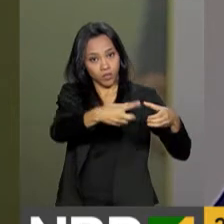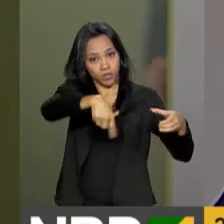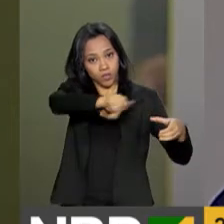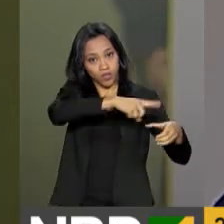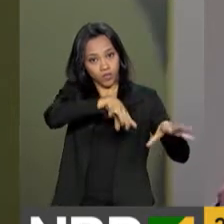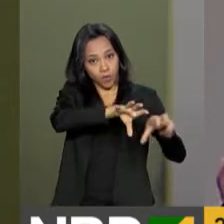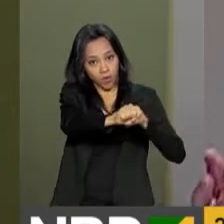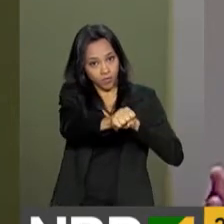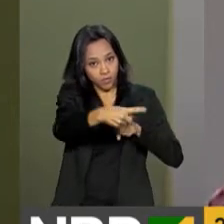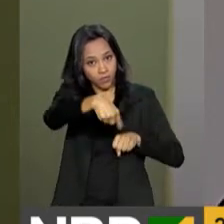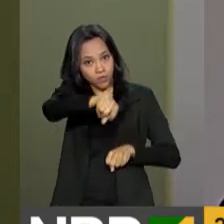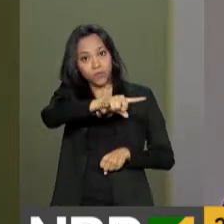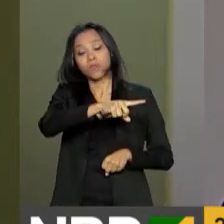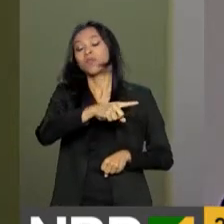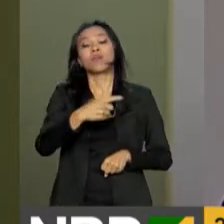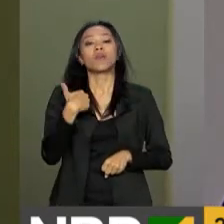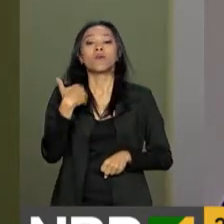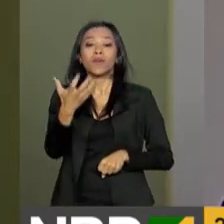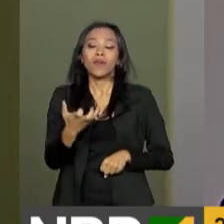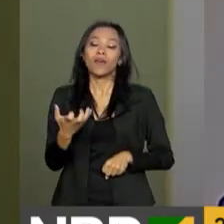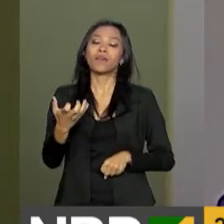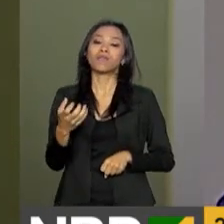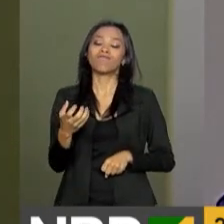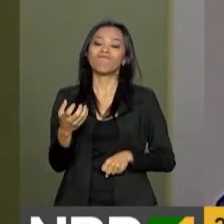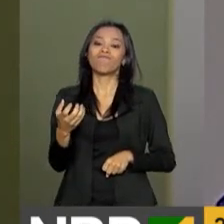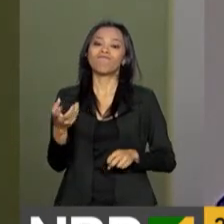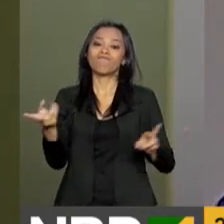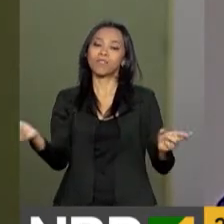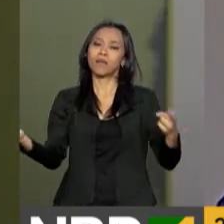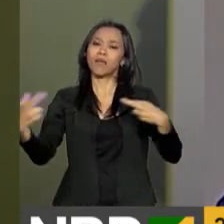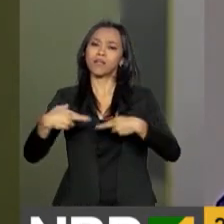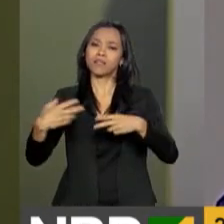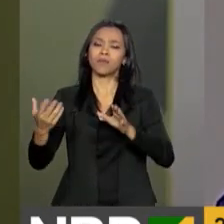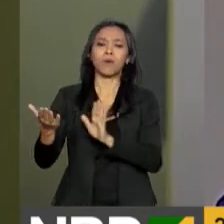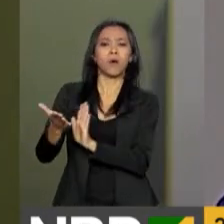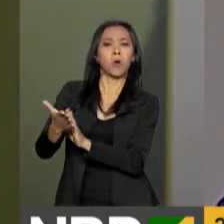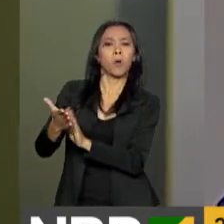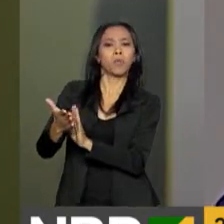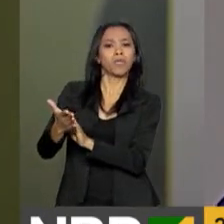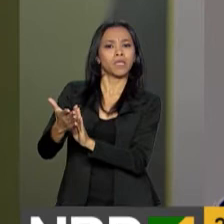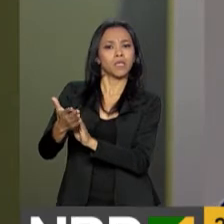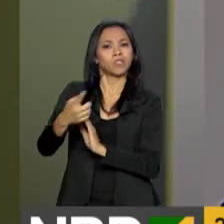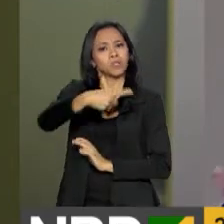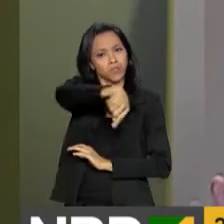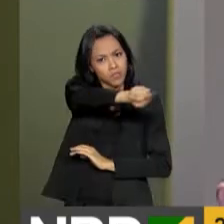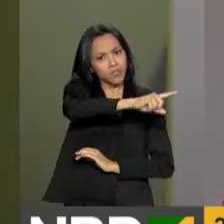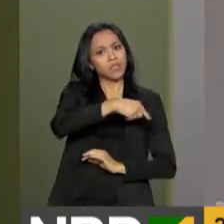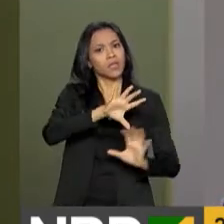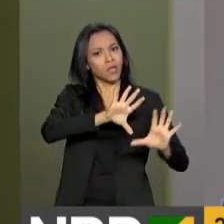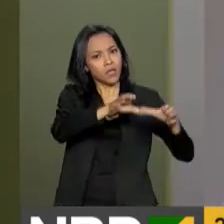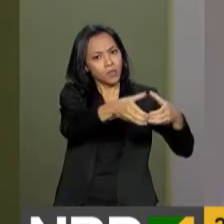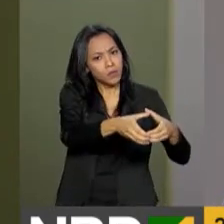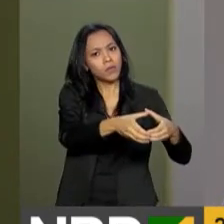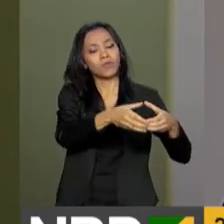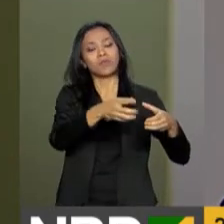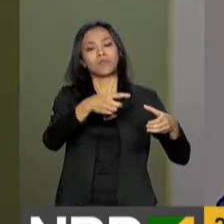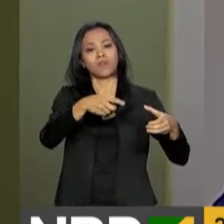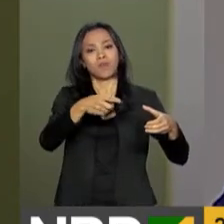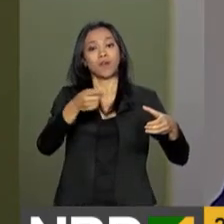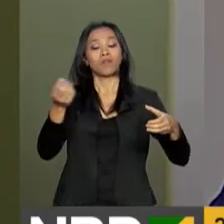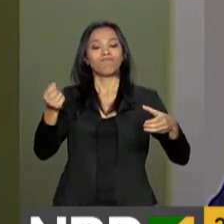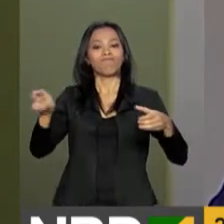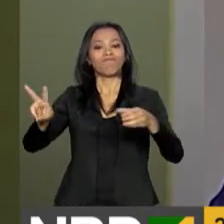quero associar me à homenagem que a turba muito adequadamente presta a